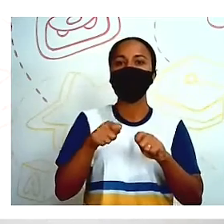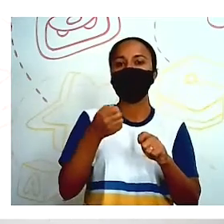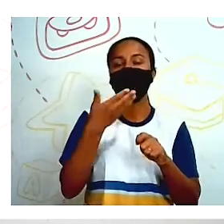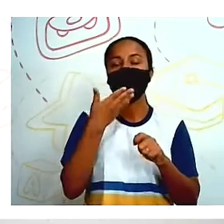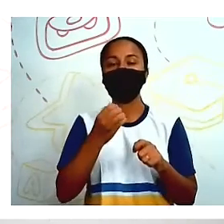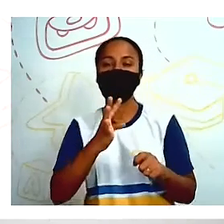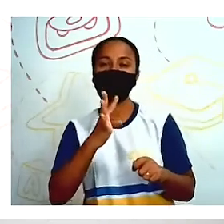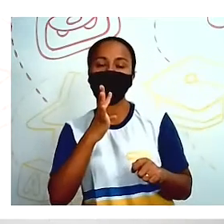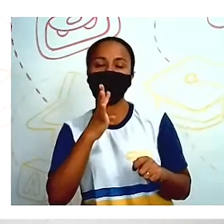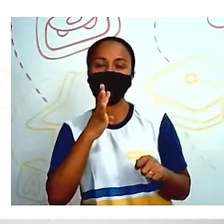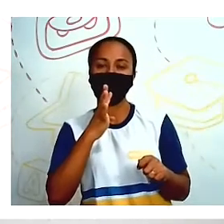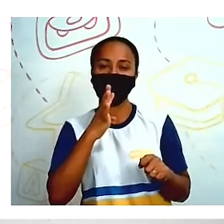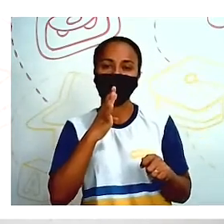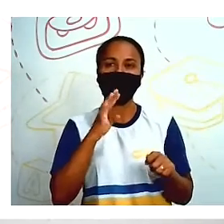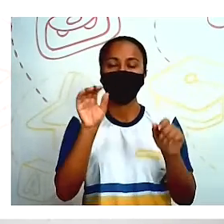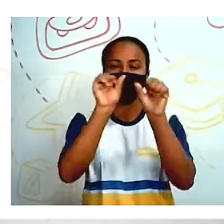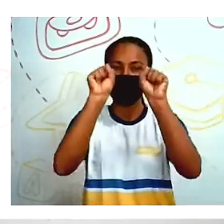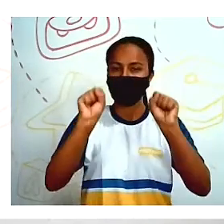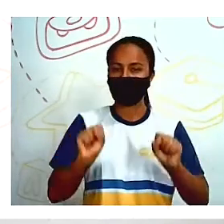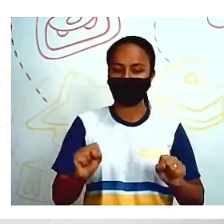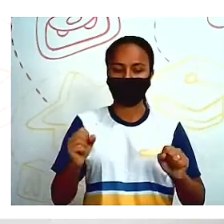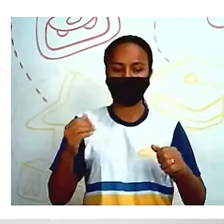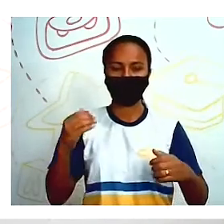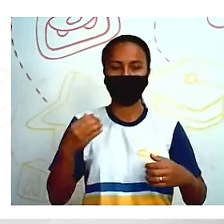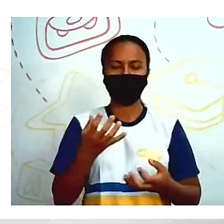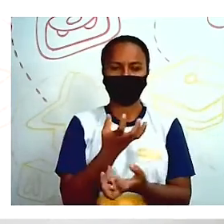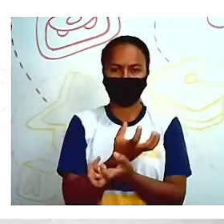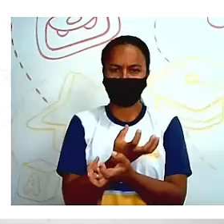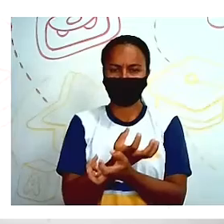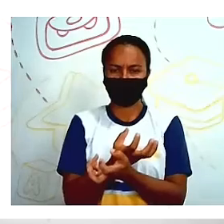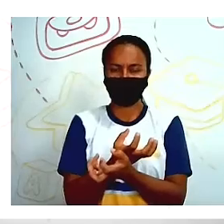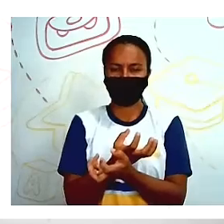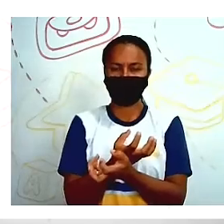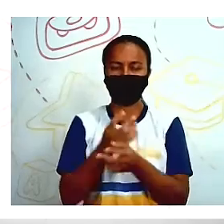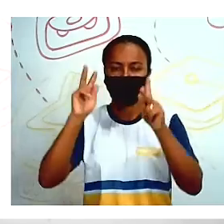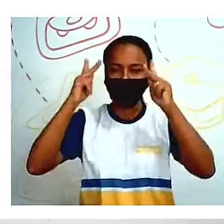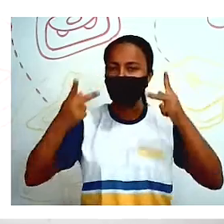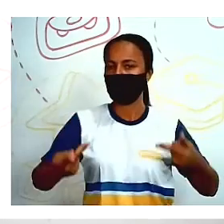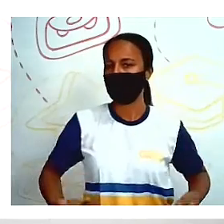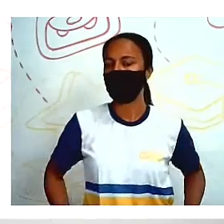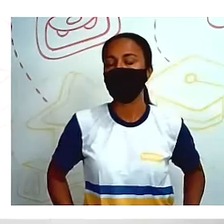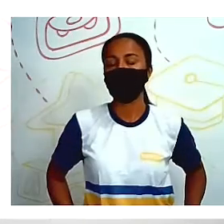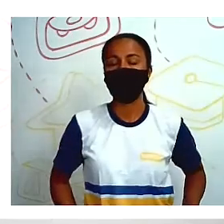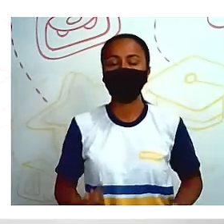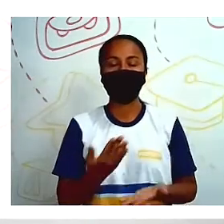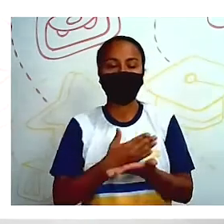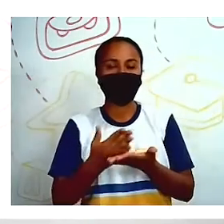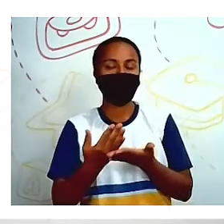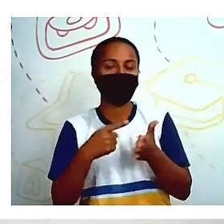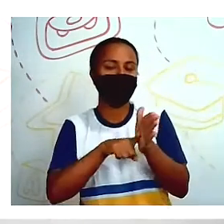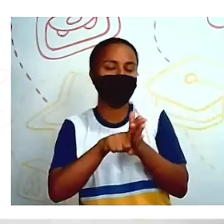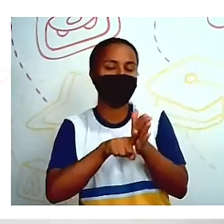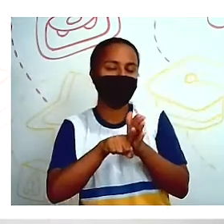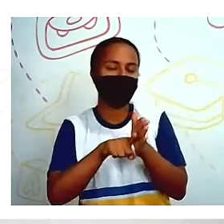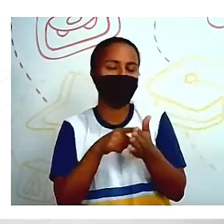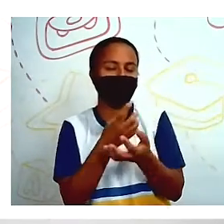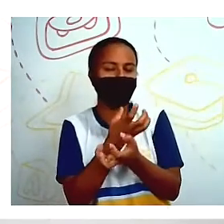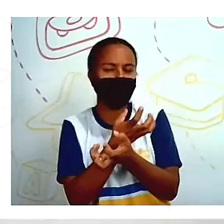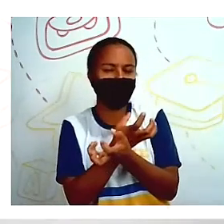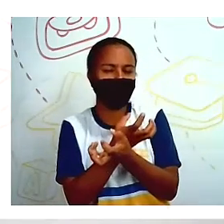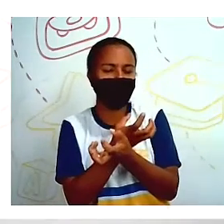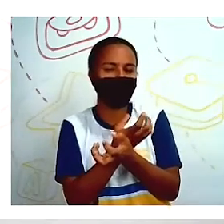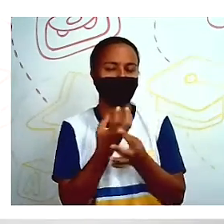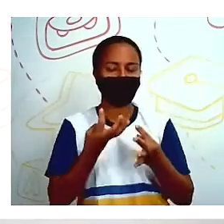das mãos de todas as pessoas que estavam próximas a ele. Desde então, a tecnologia envolvendo os raios-x